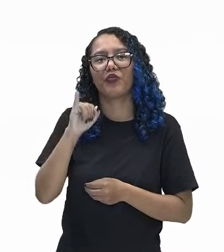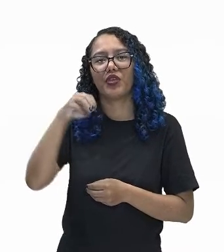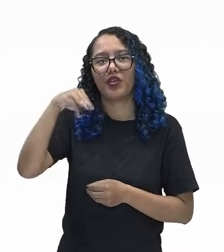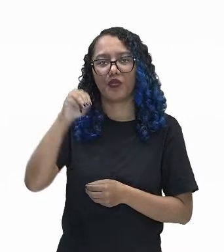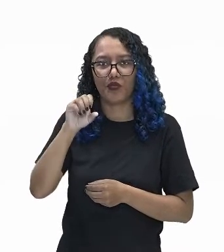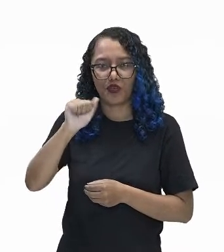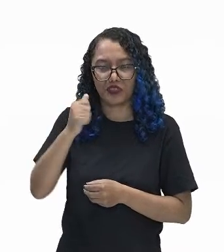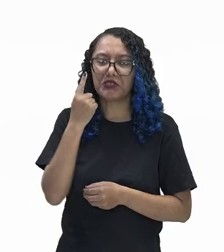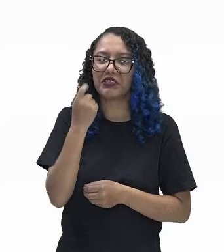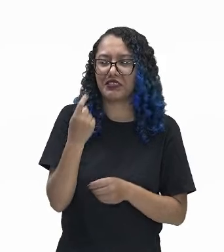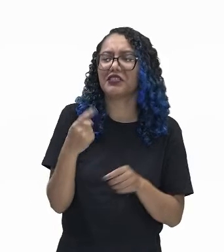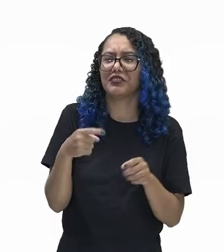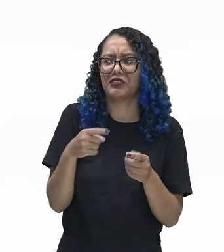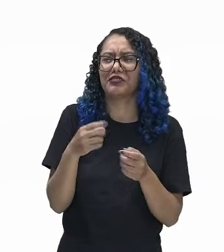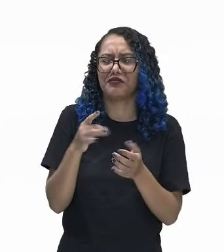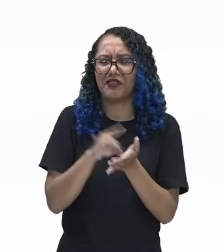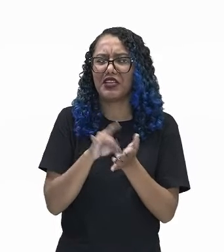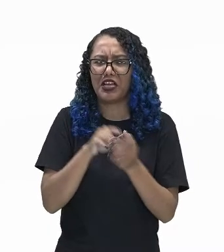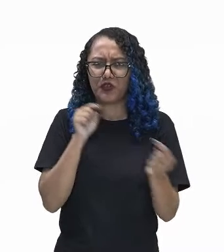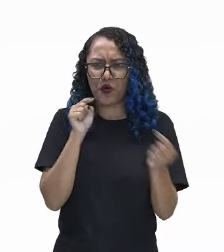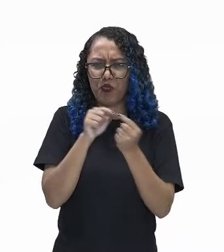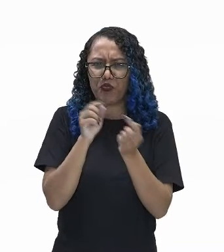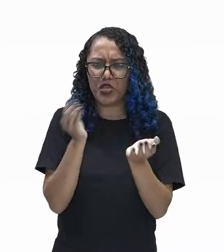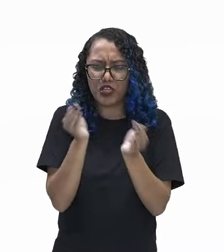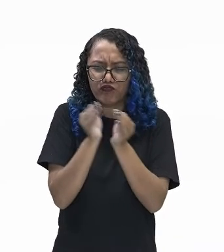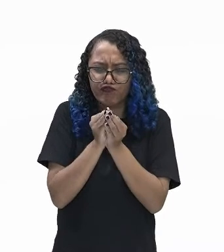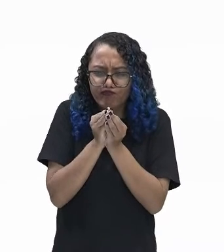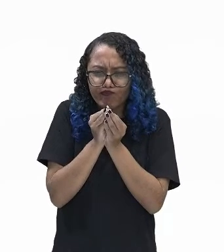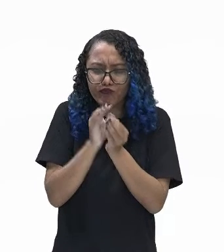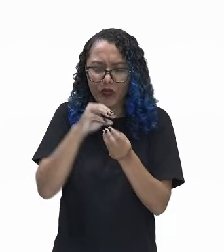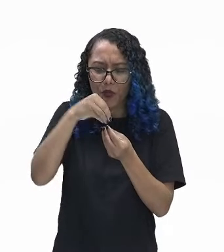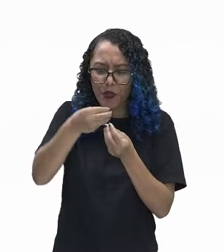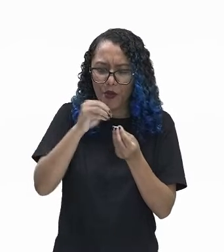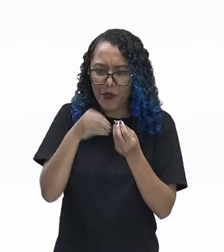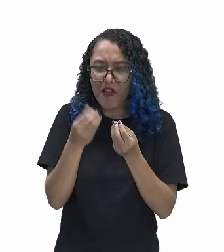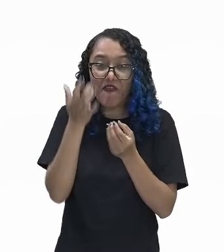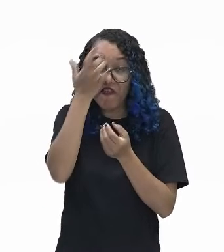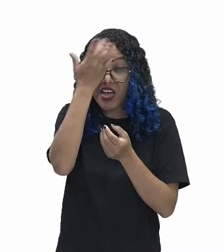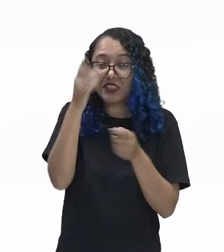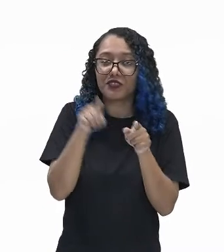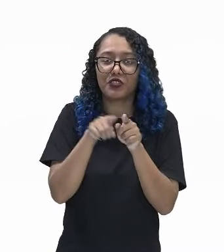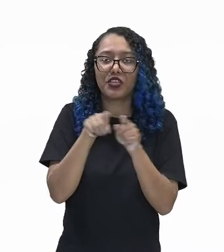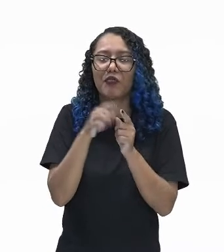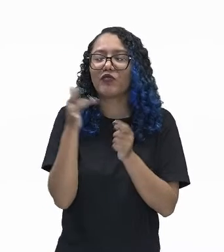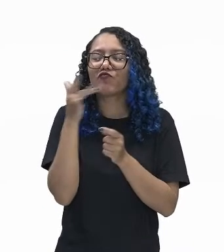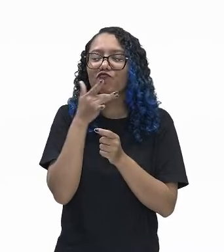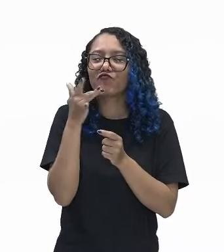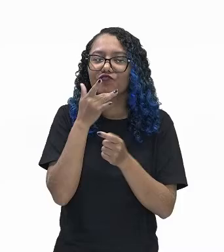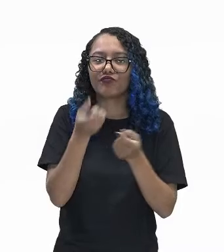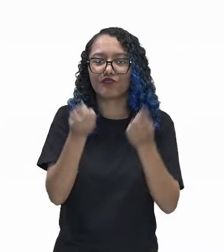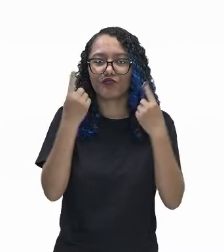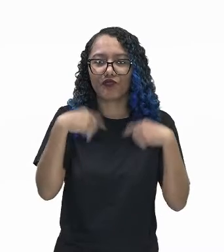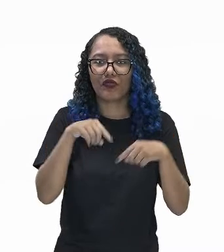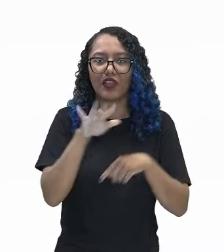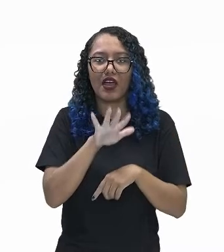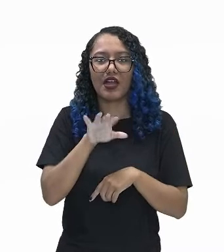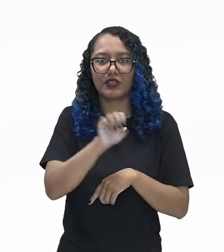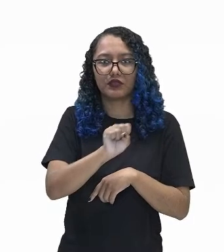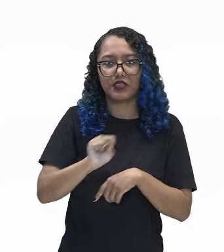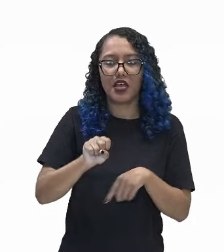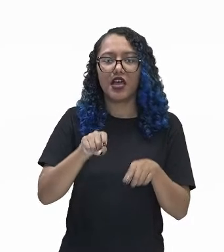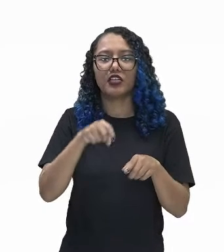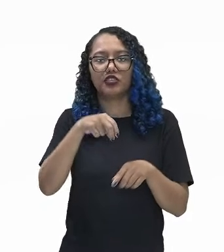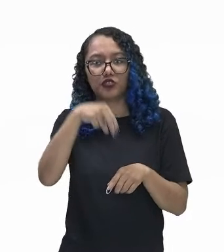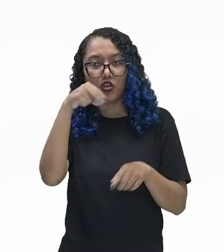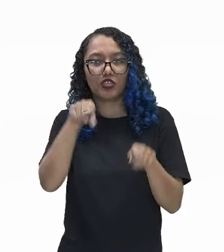né? Menorzinha, fácil de descascar e uma delícia. Para o sudeste, no norte do Paraná e no centro-oeste, ela já é